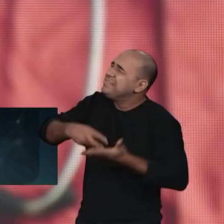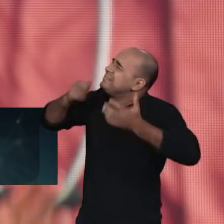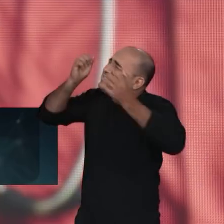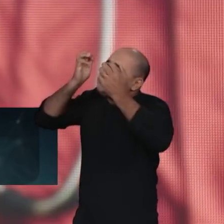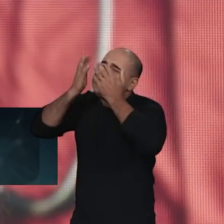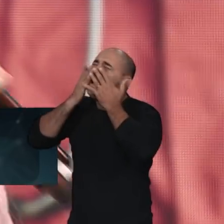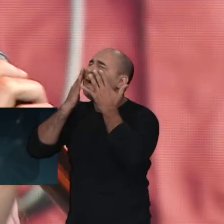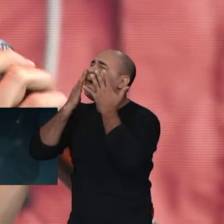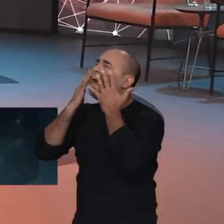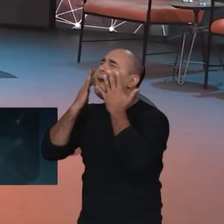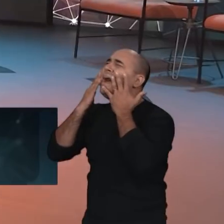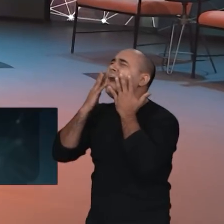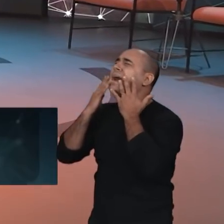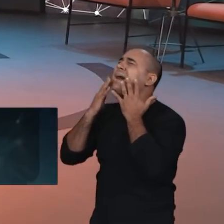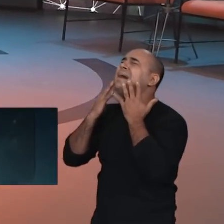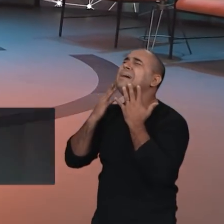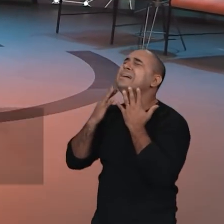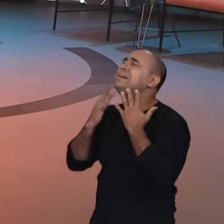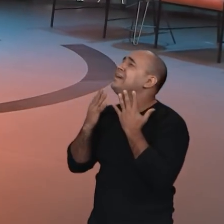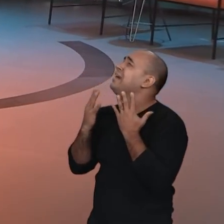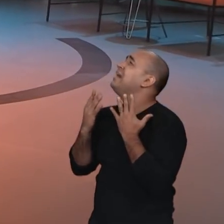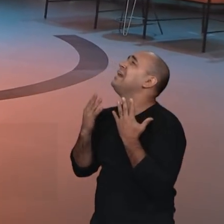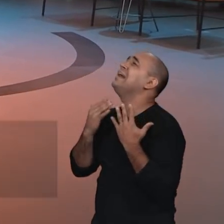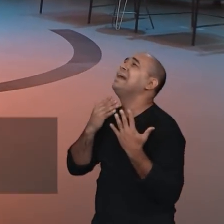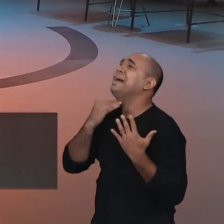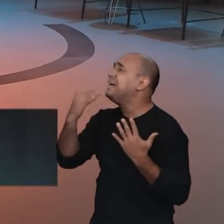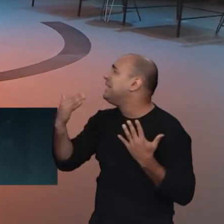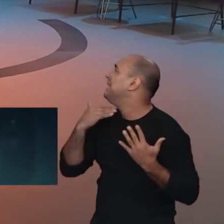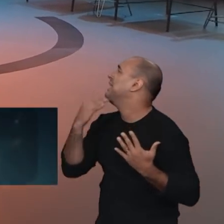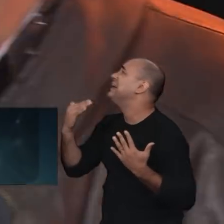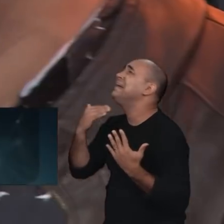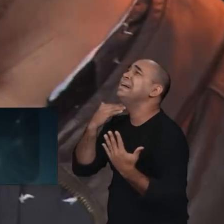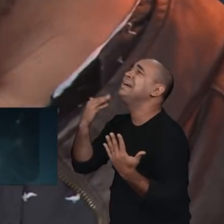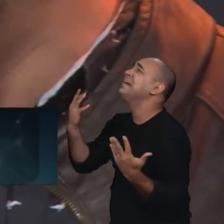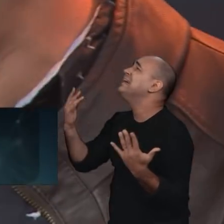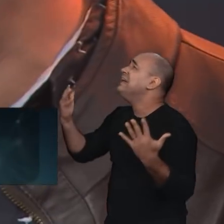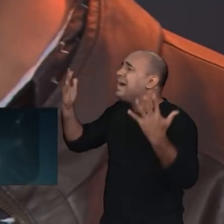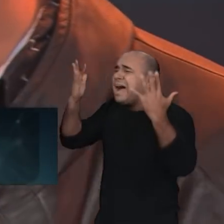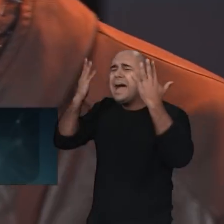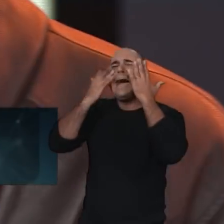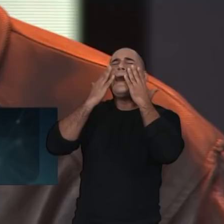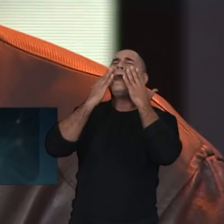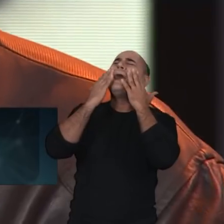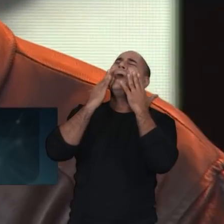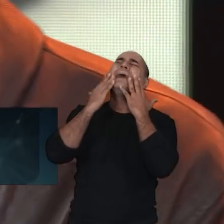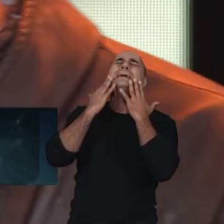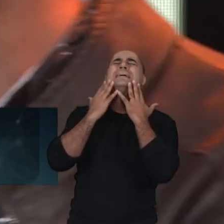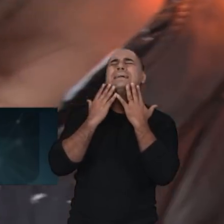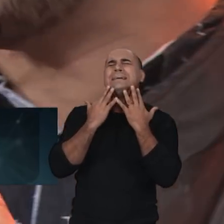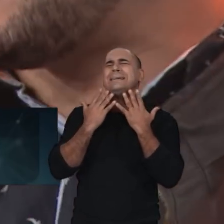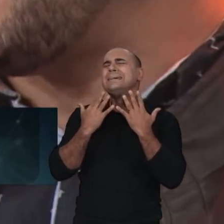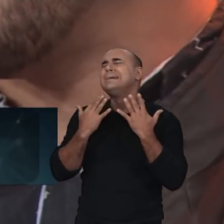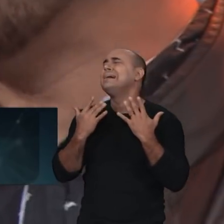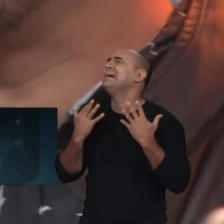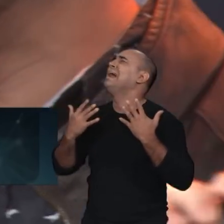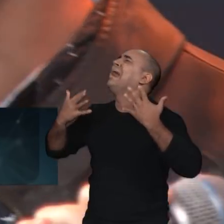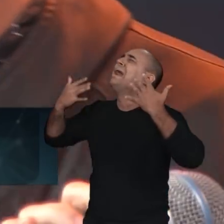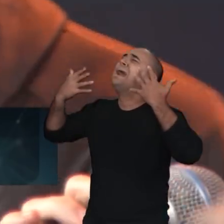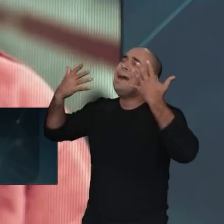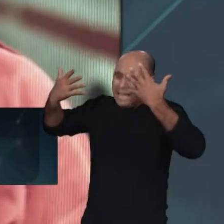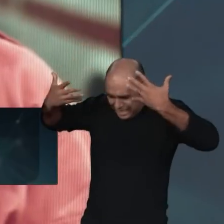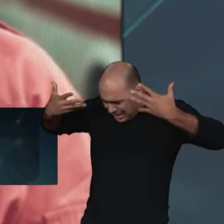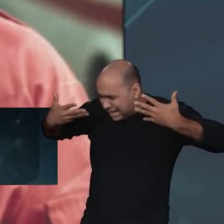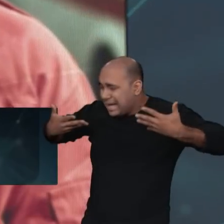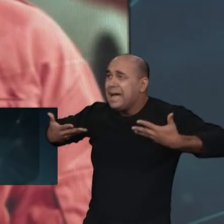orar. Chorando que eu disse não consigo, chorando que eu disse que